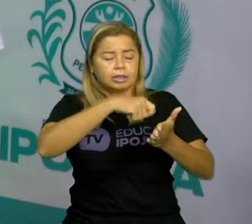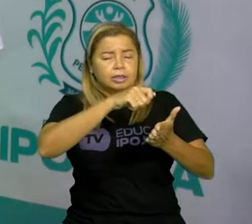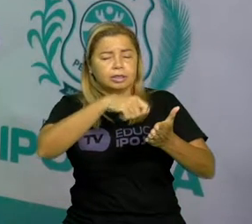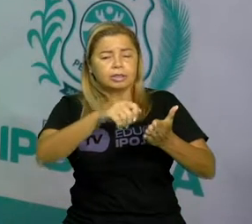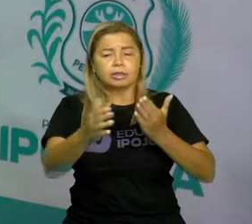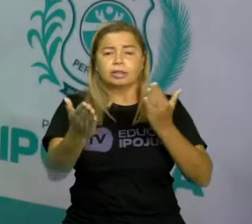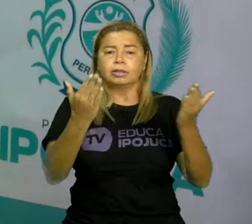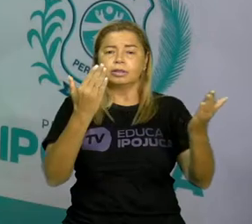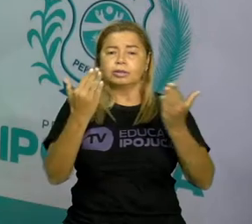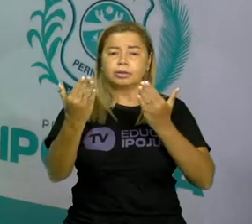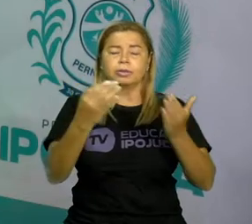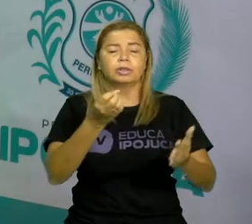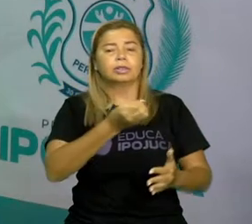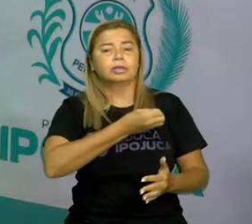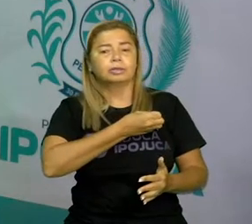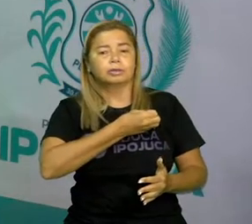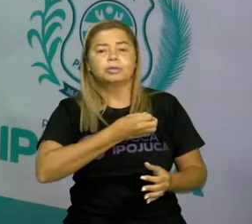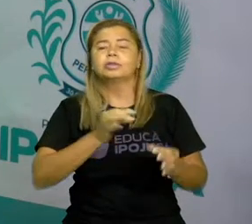tá certo?